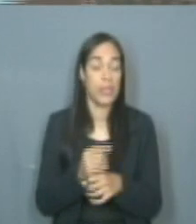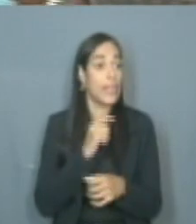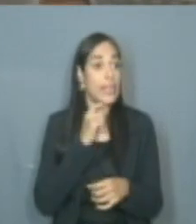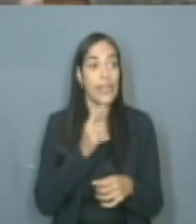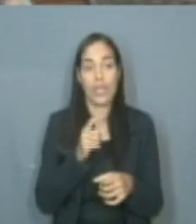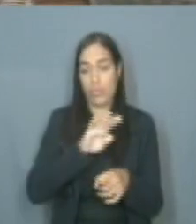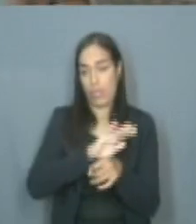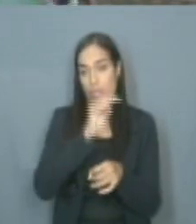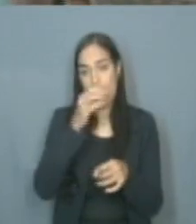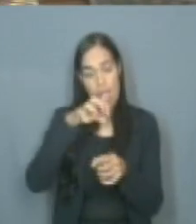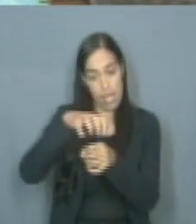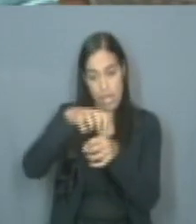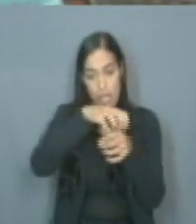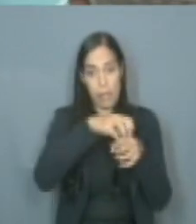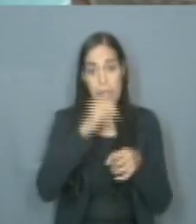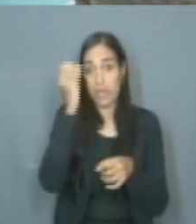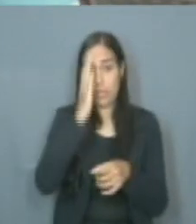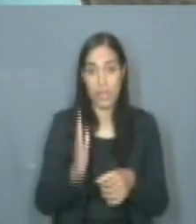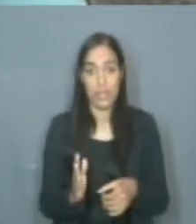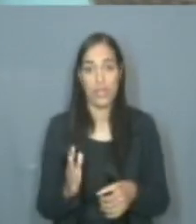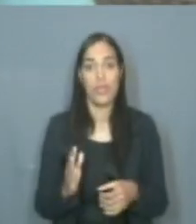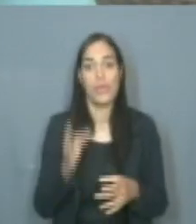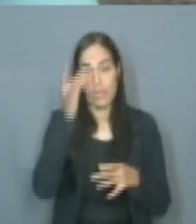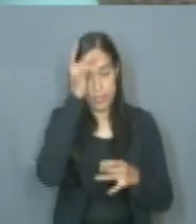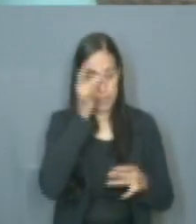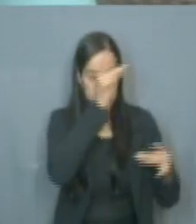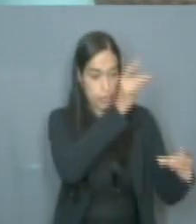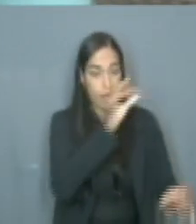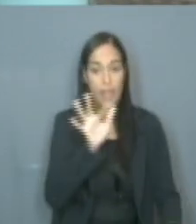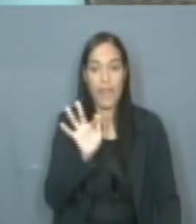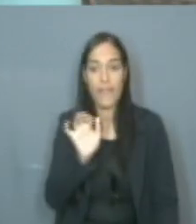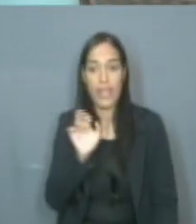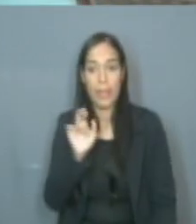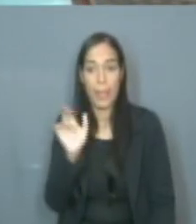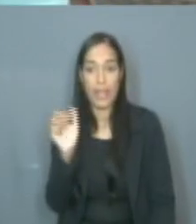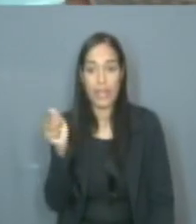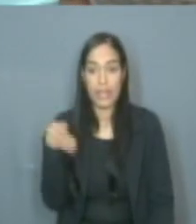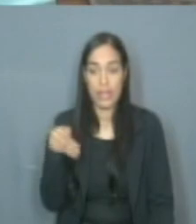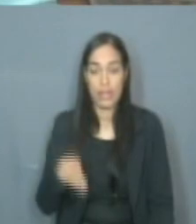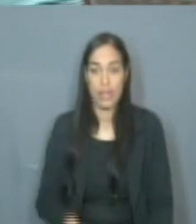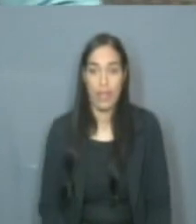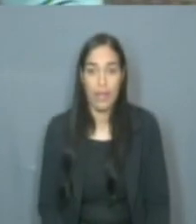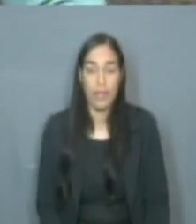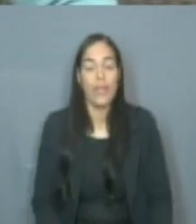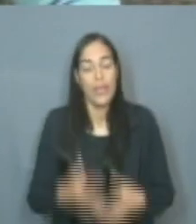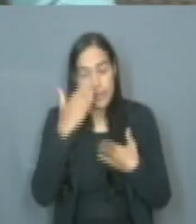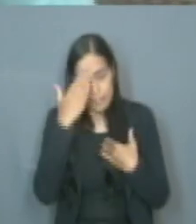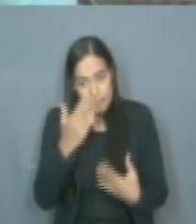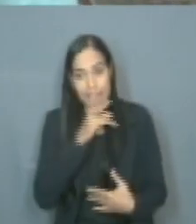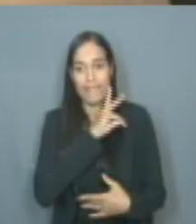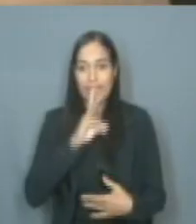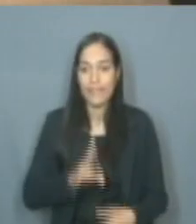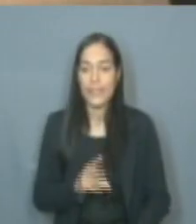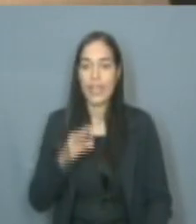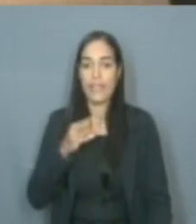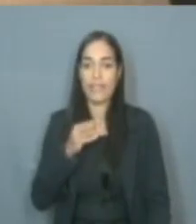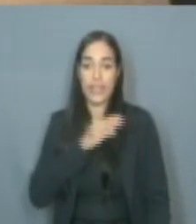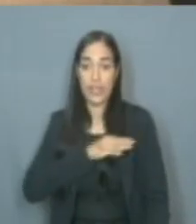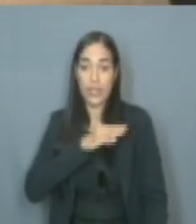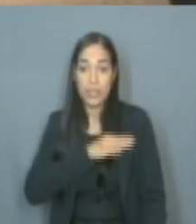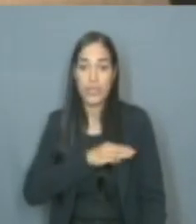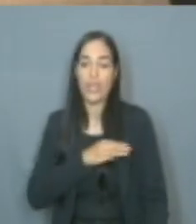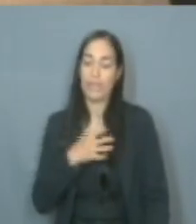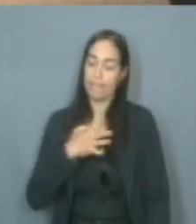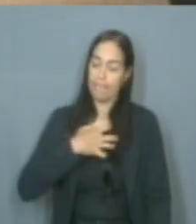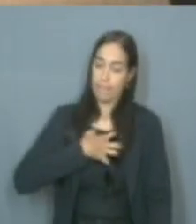Casa Legislativa do nosso país. Mas eu escuto o vereador Felipe Alecrim. Obrigado, vereadora Michele Collins. Eu já